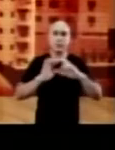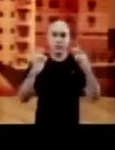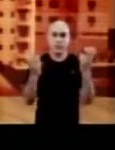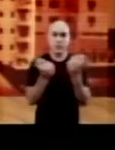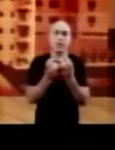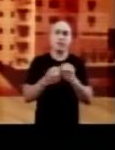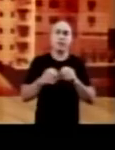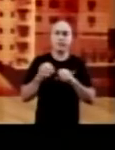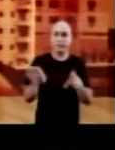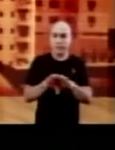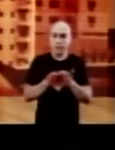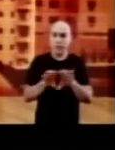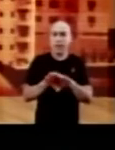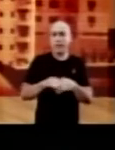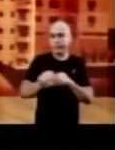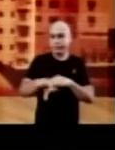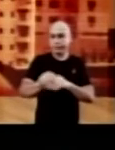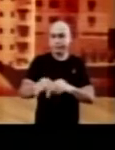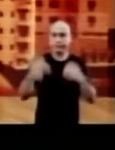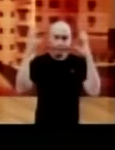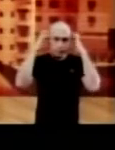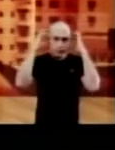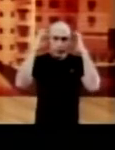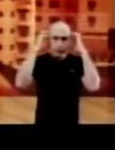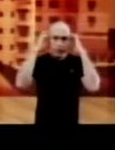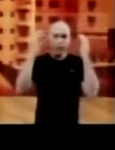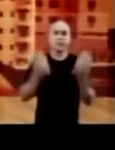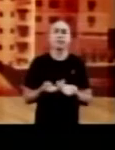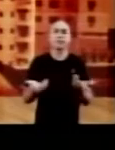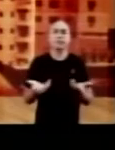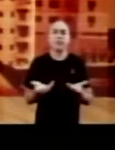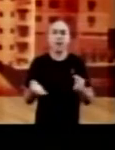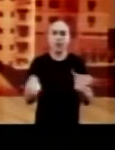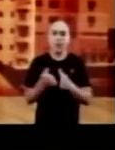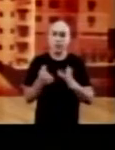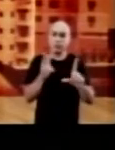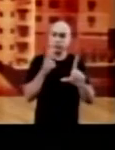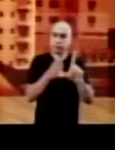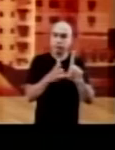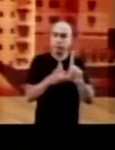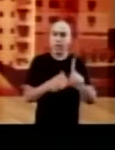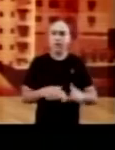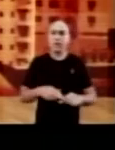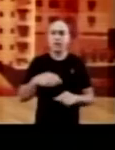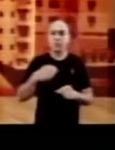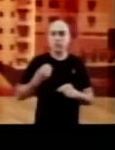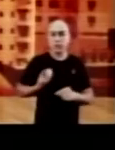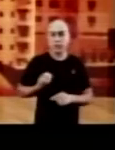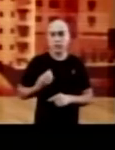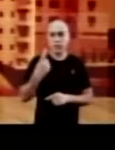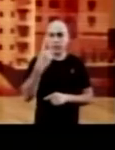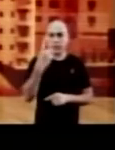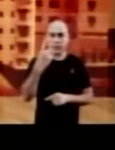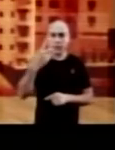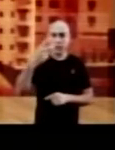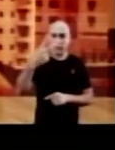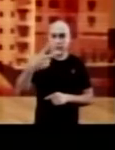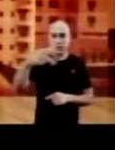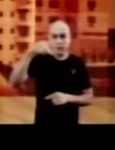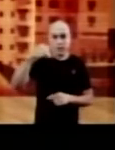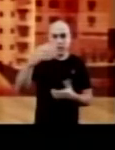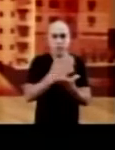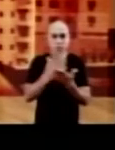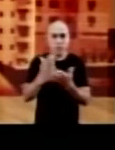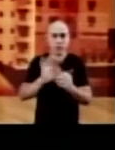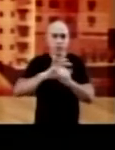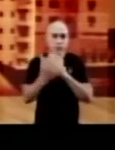Rádio Educativa FM. Essa é a nossa transmissão de número 127 desde o início da pandemia. Quem